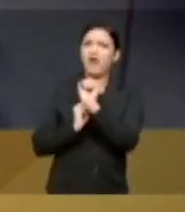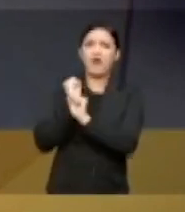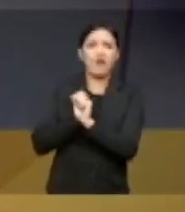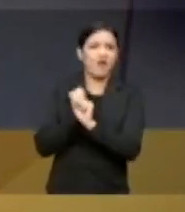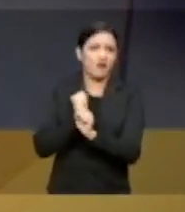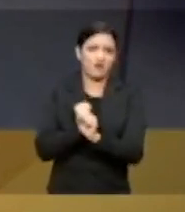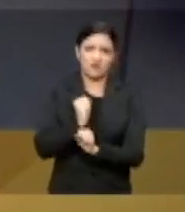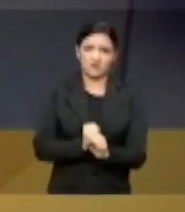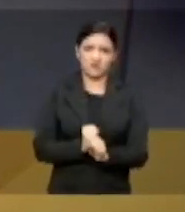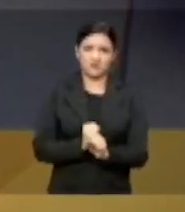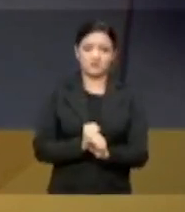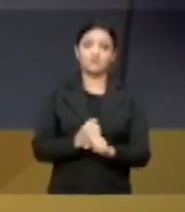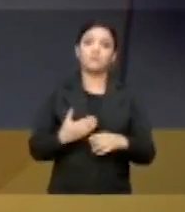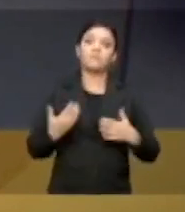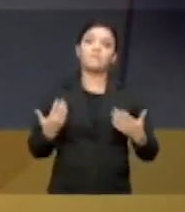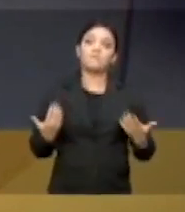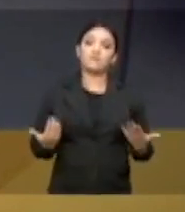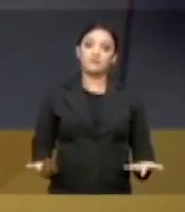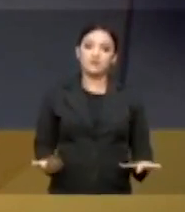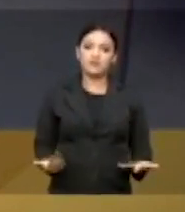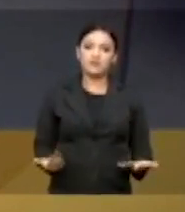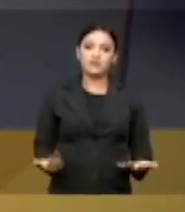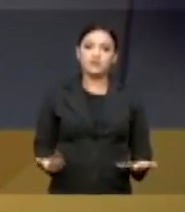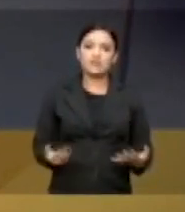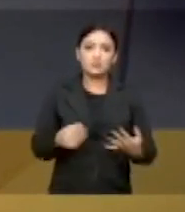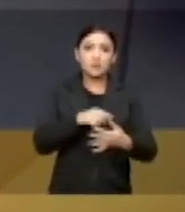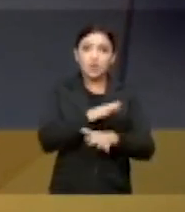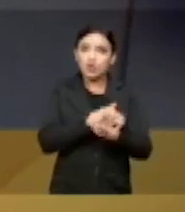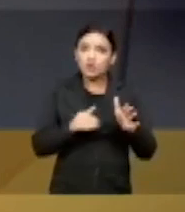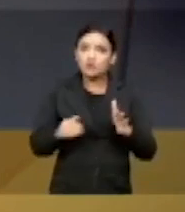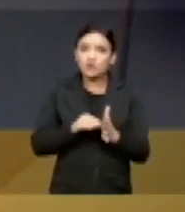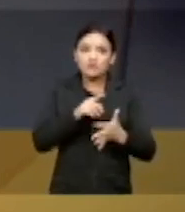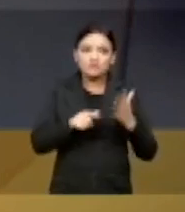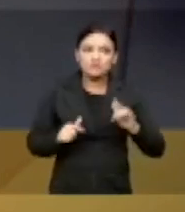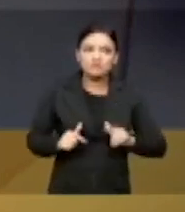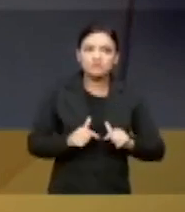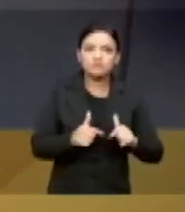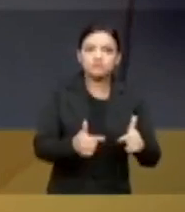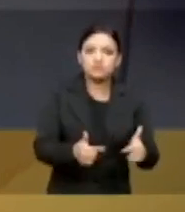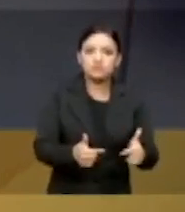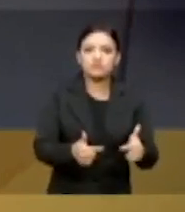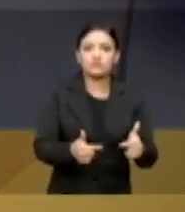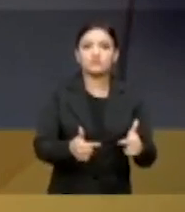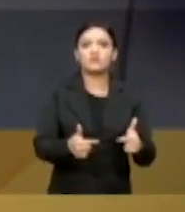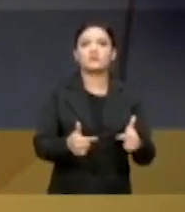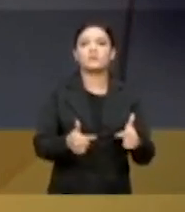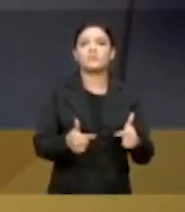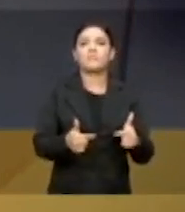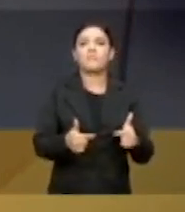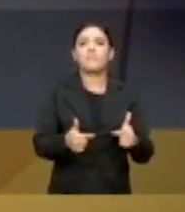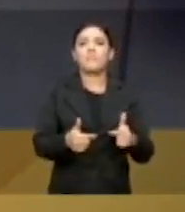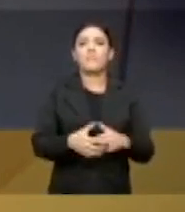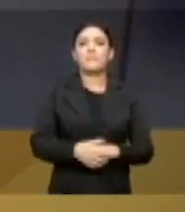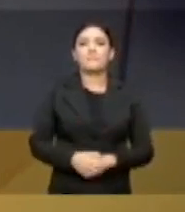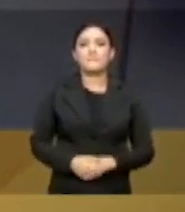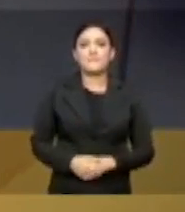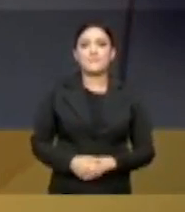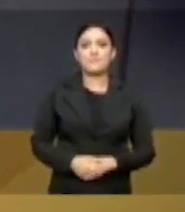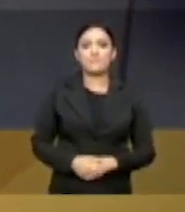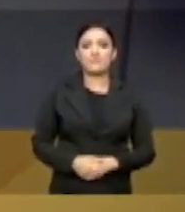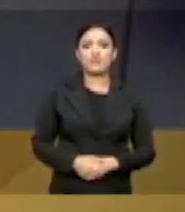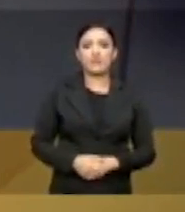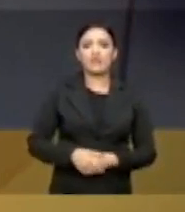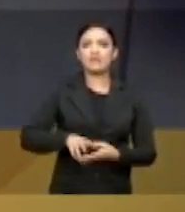lado, essas iniciativas não acontecerão, nem sequer deixarão de acontecer